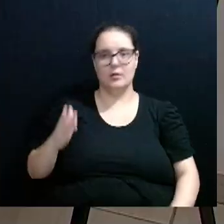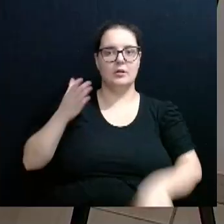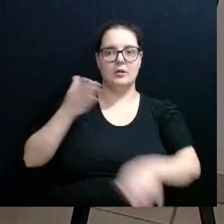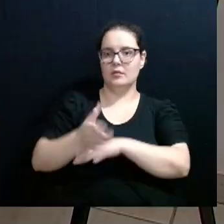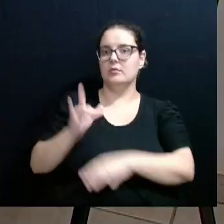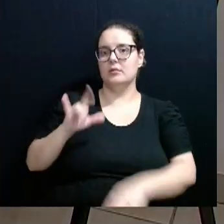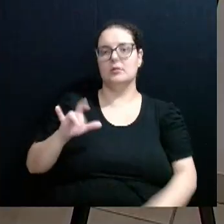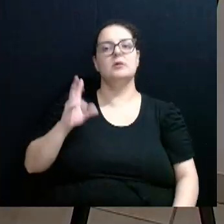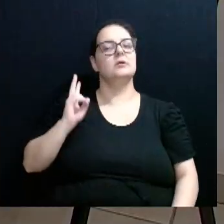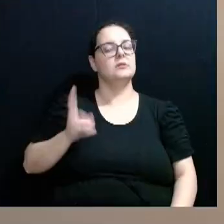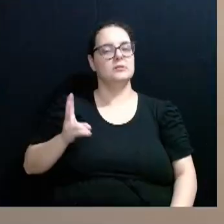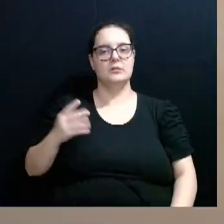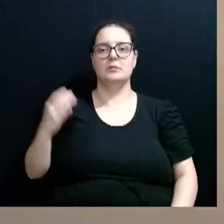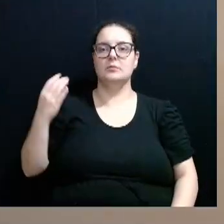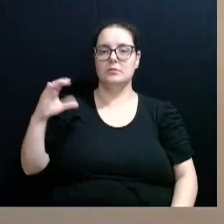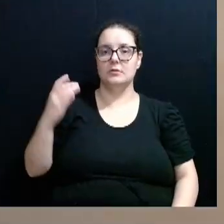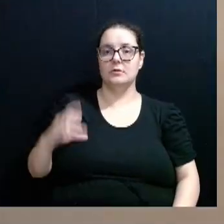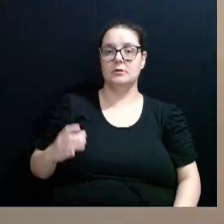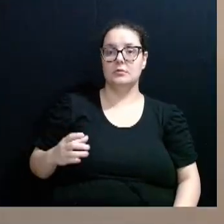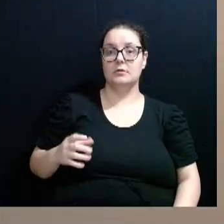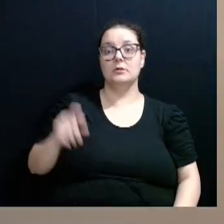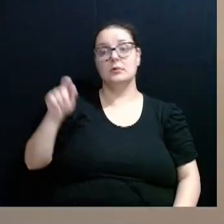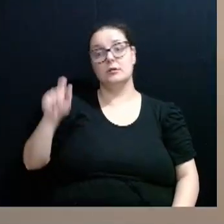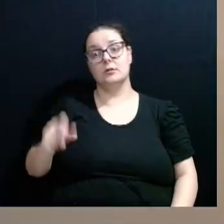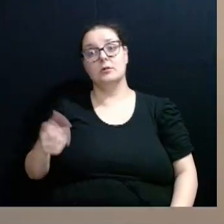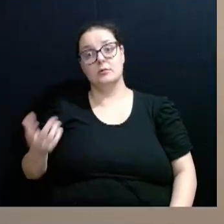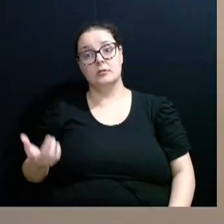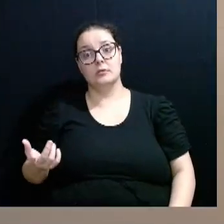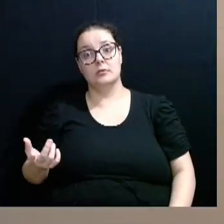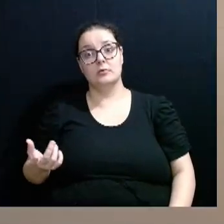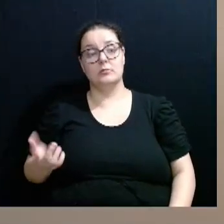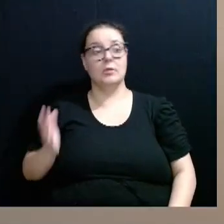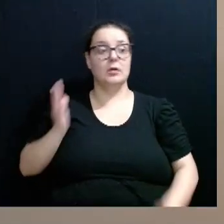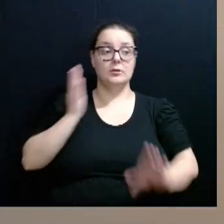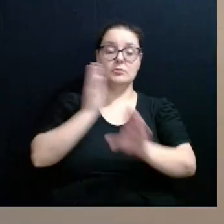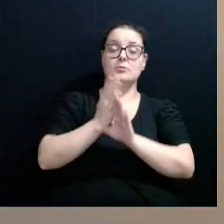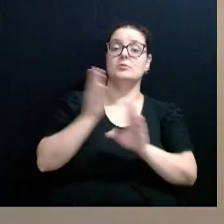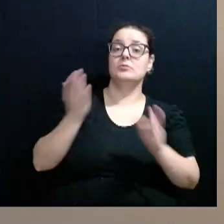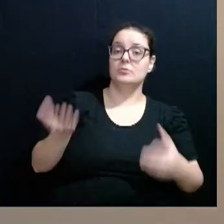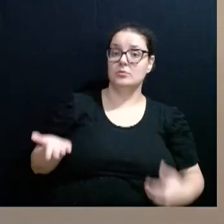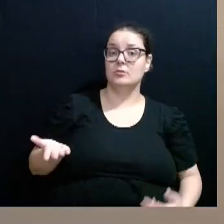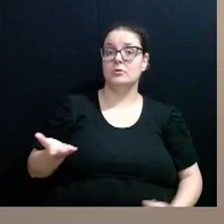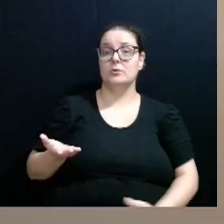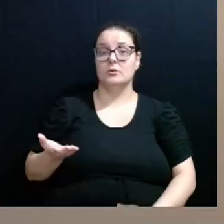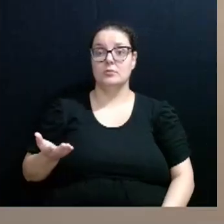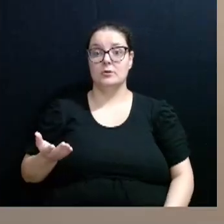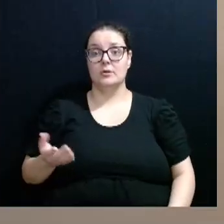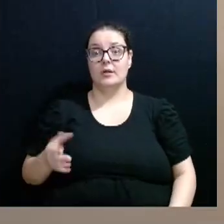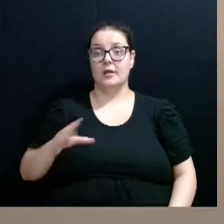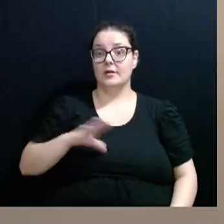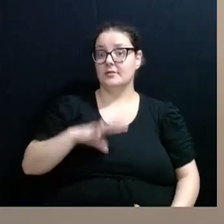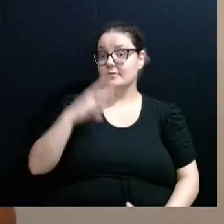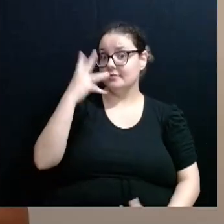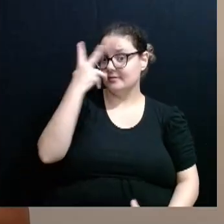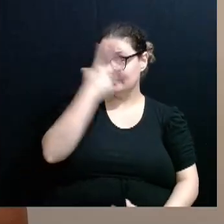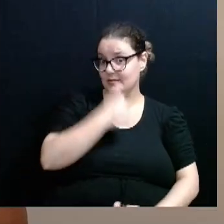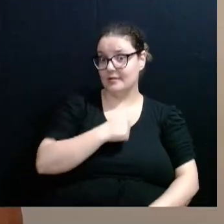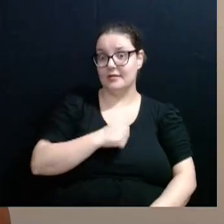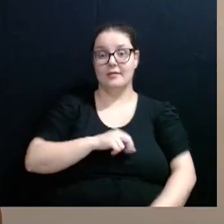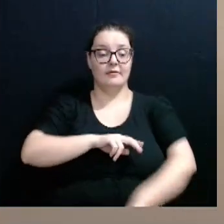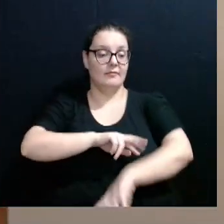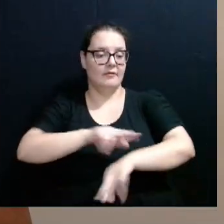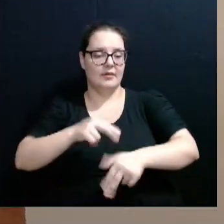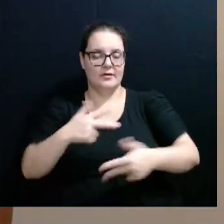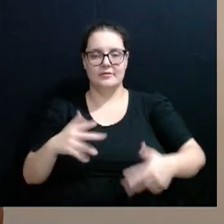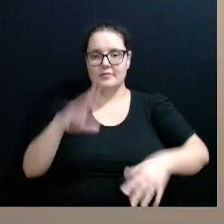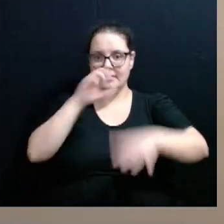divulgando isso. E a pessoa, então, descobre que a cidade é bela, ele aprende um monte de coisa da cidade e aprende mais da